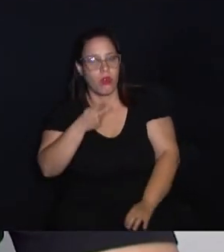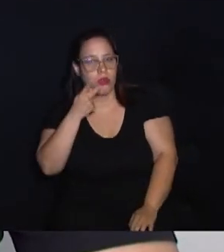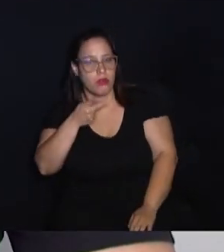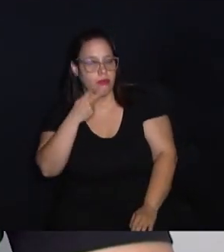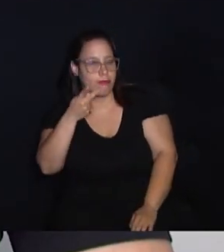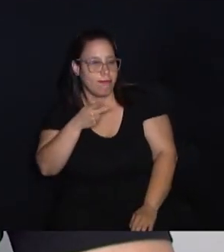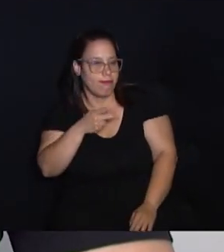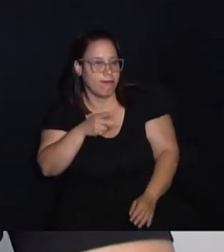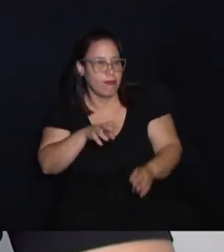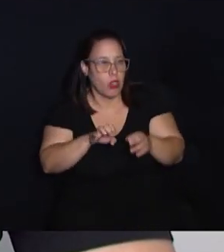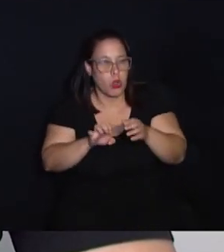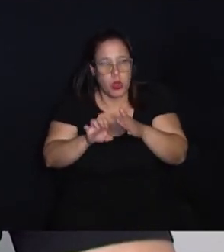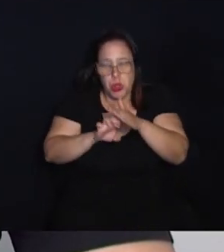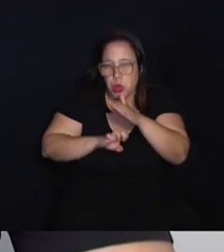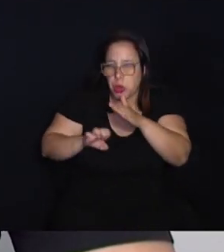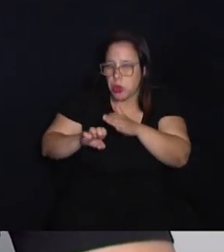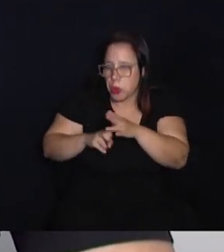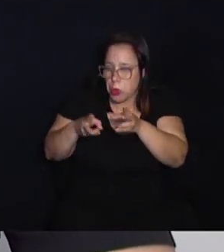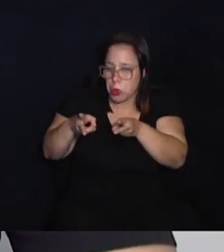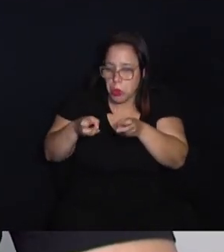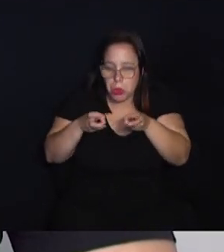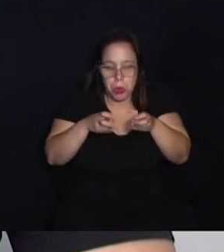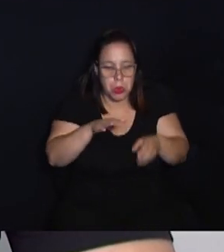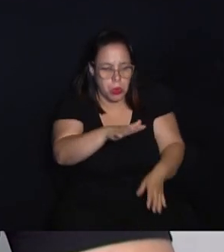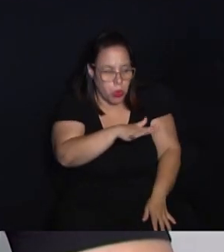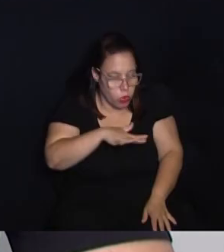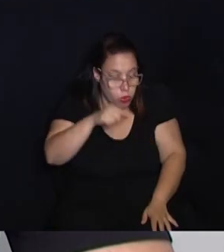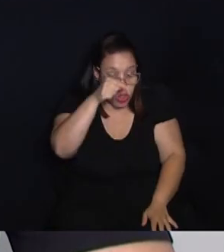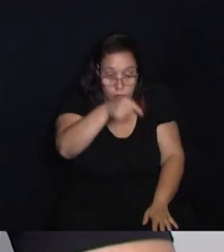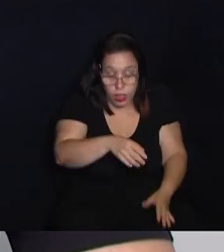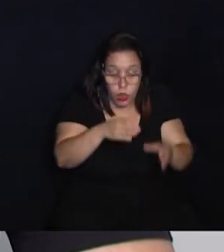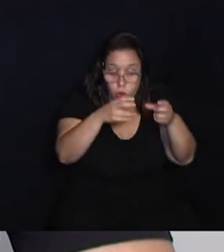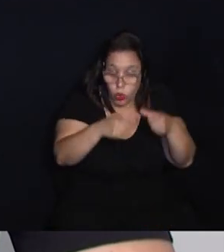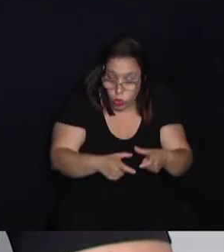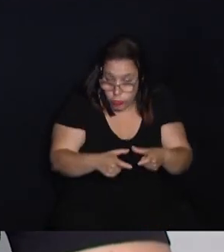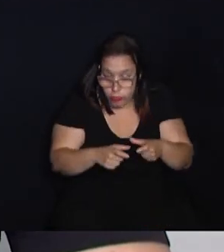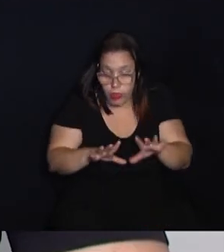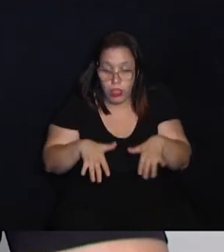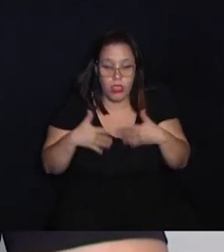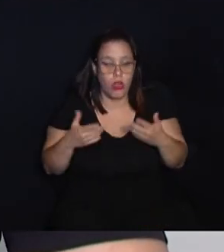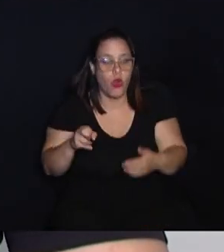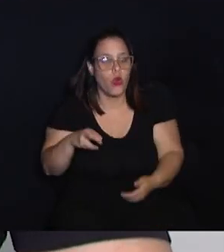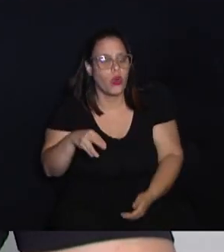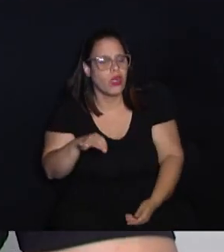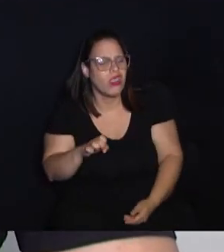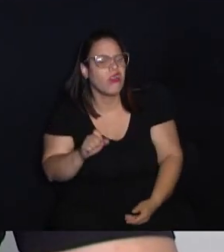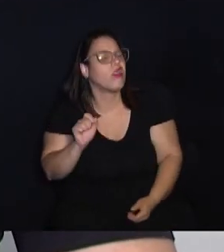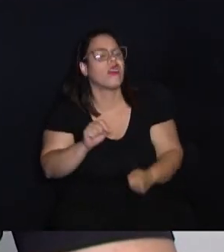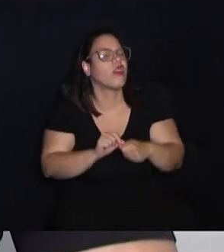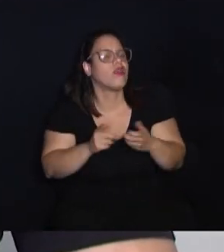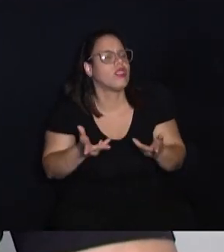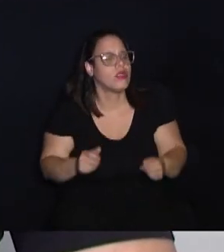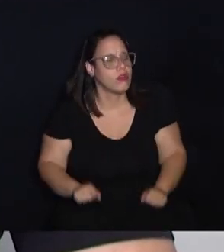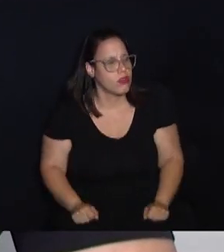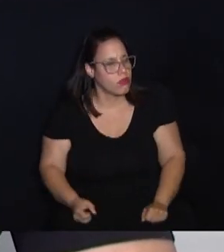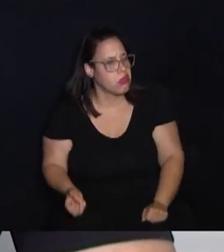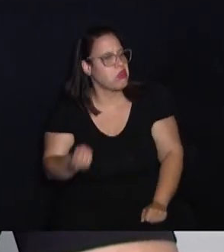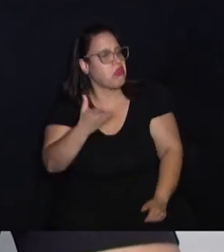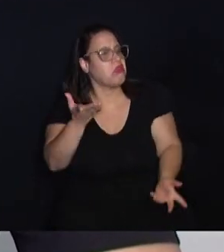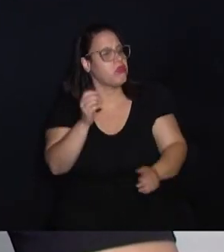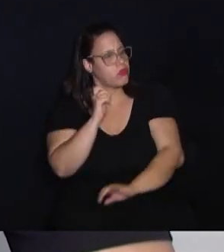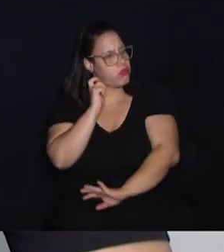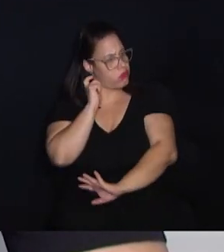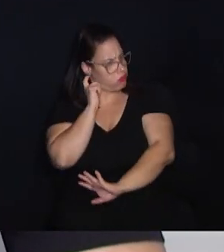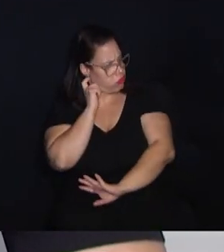estar observando o cenário, né? Ela tem que observar onde ela está inserida, quem são os concorrentes, o que eles estão fazendo, o que tem de novidade.